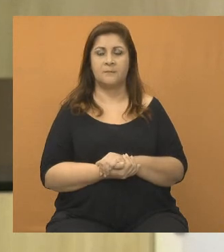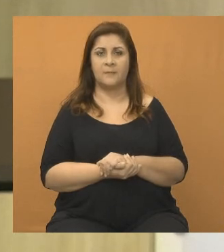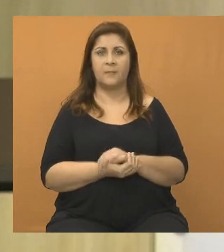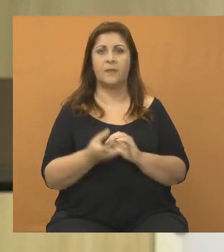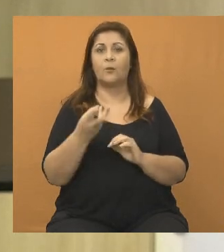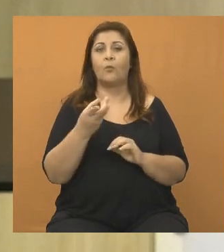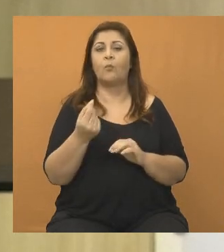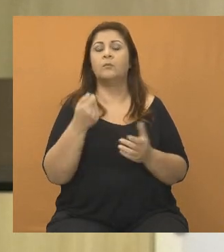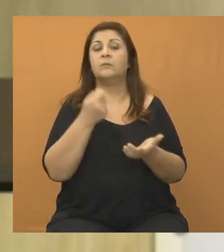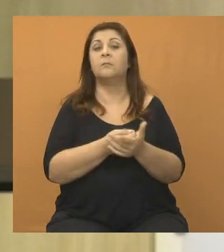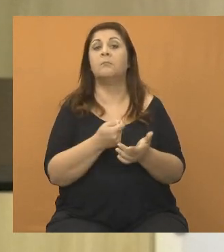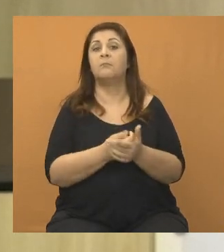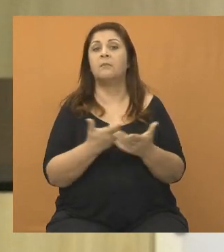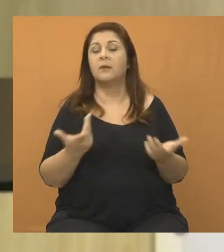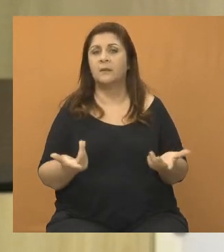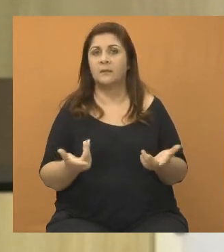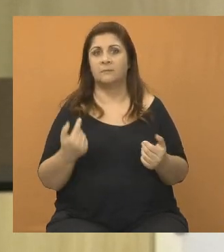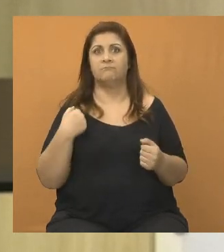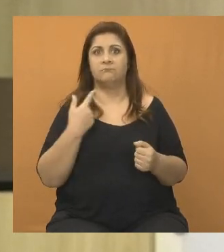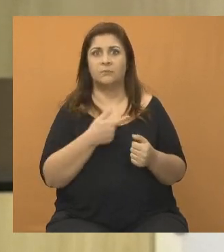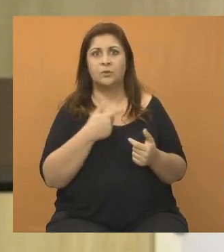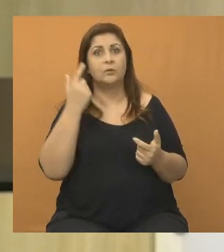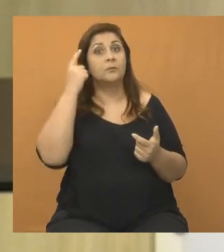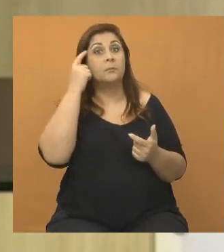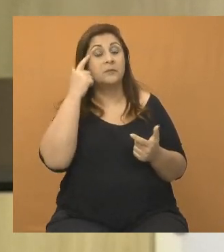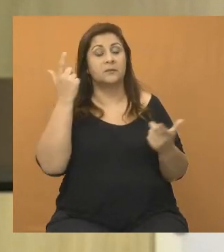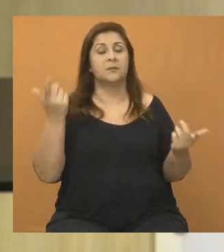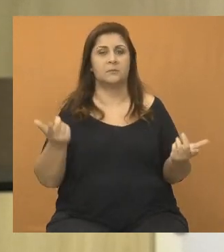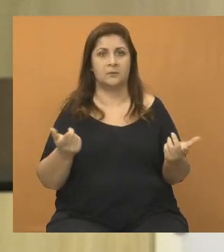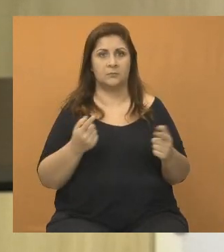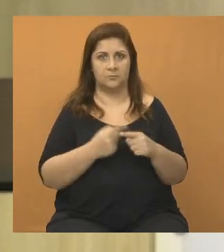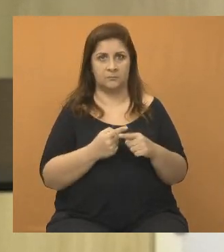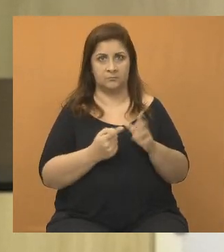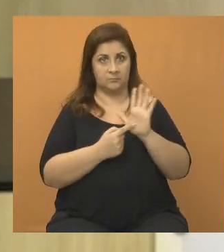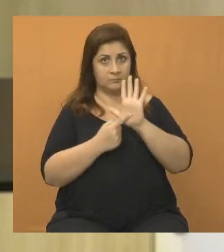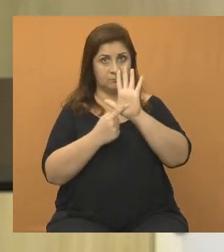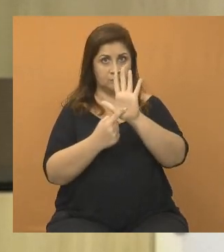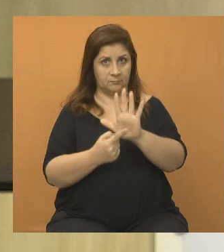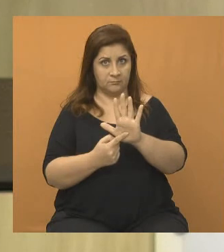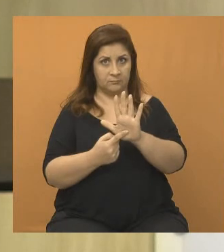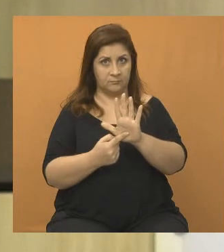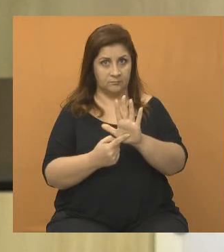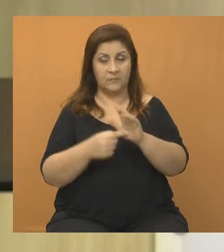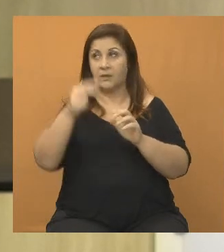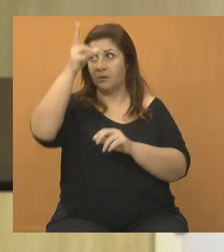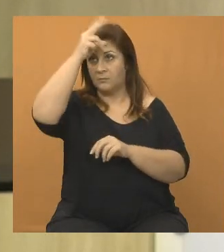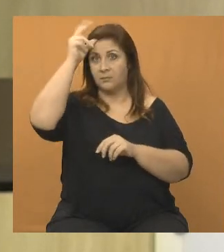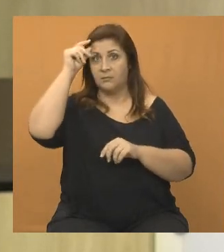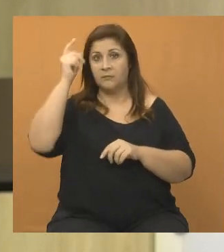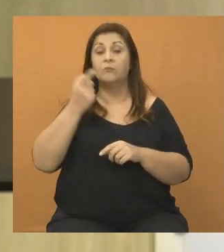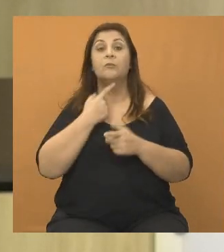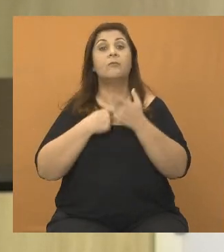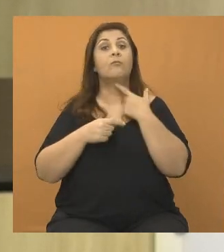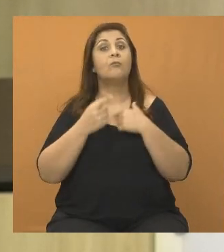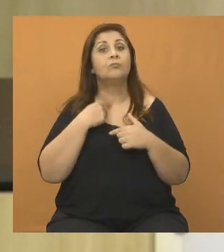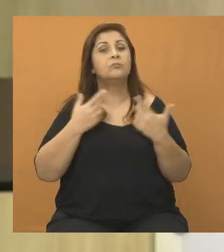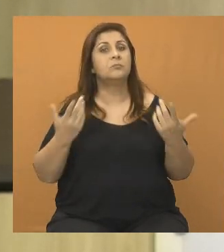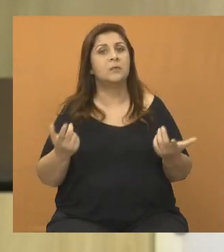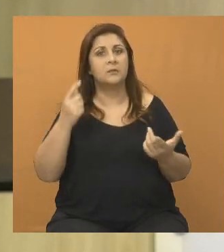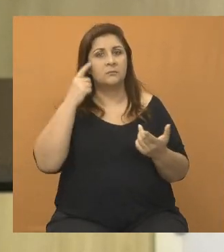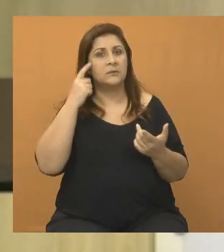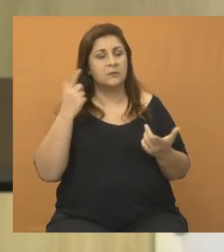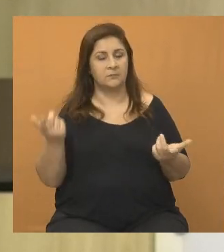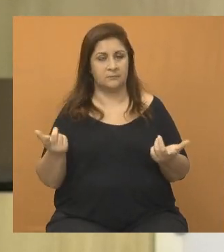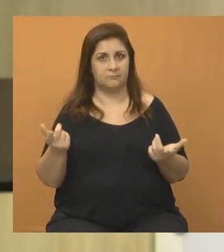vai custar a nossa intenção, porque nós vamos apresentar para o executivo a nossa intenção de fazer.